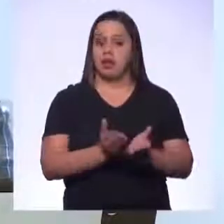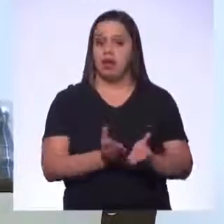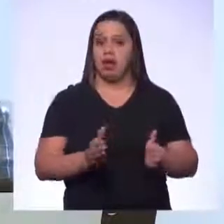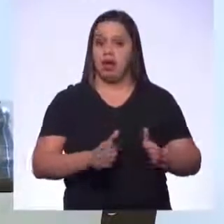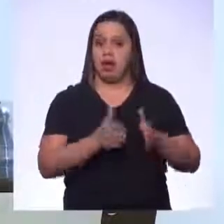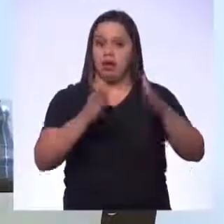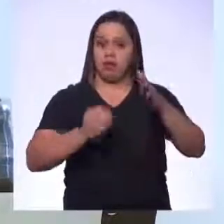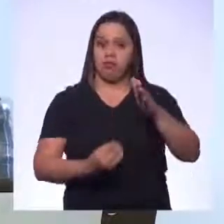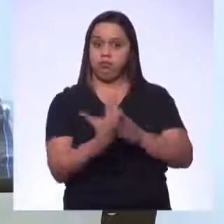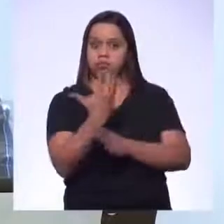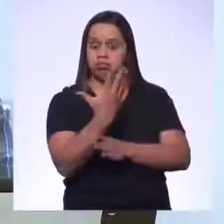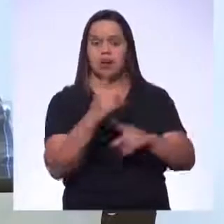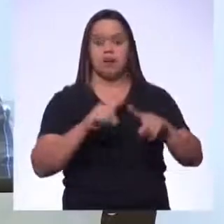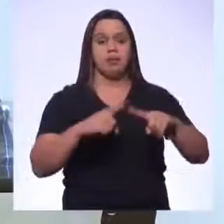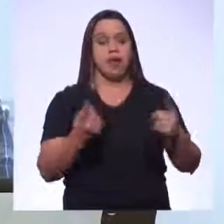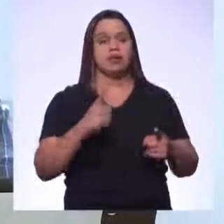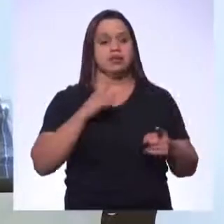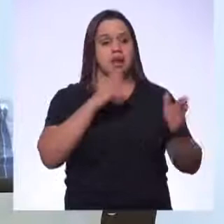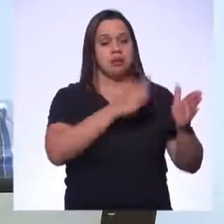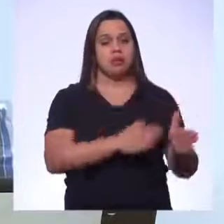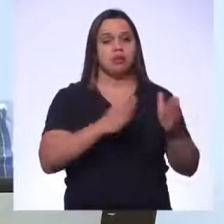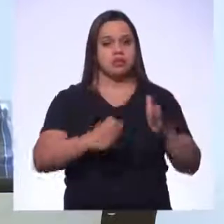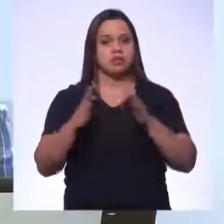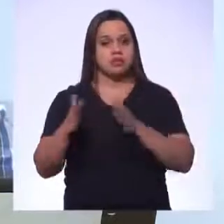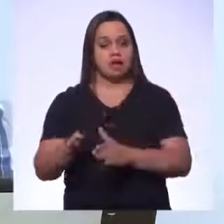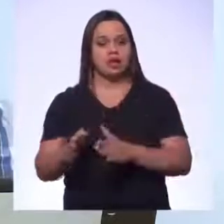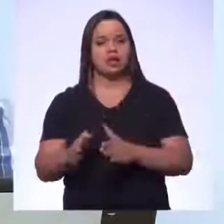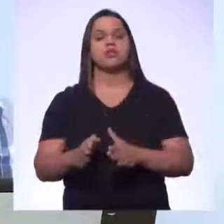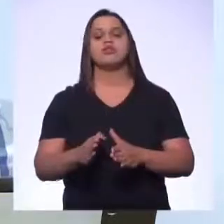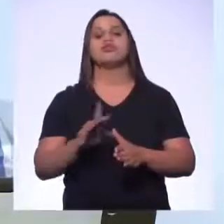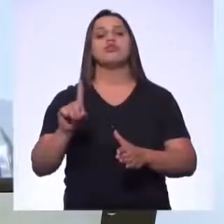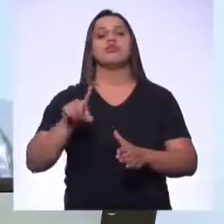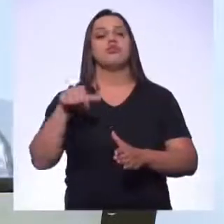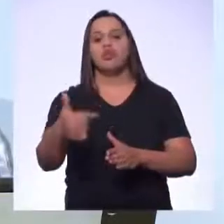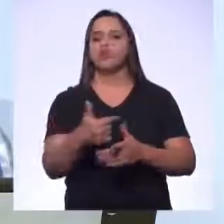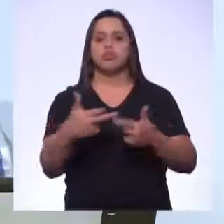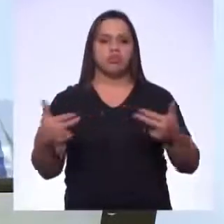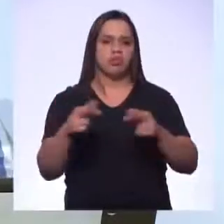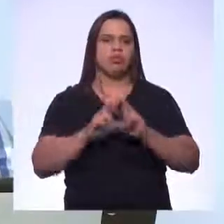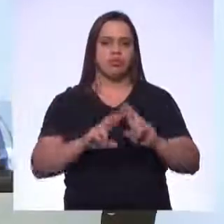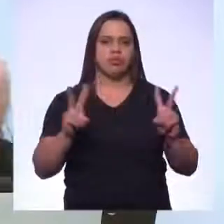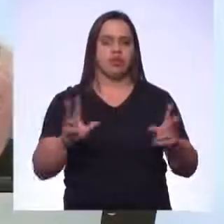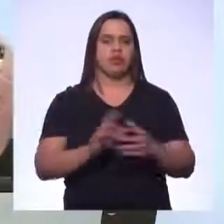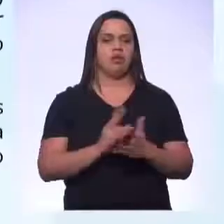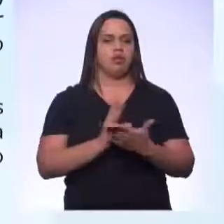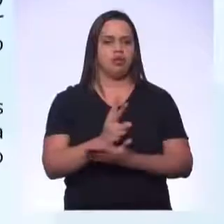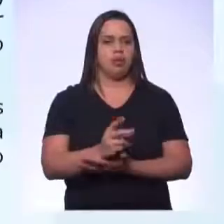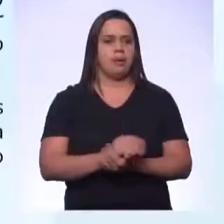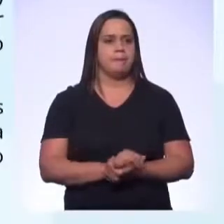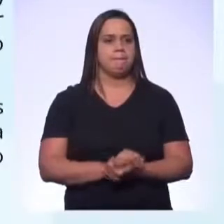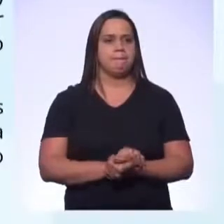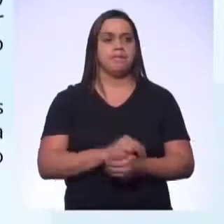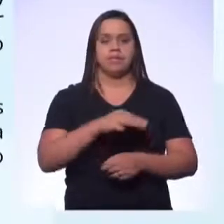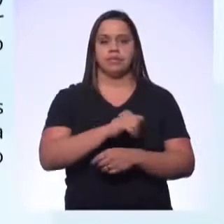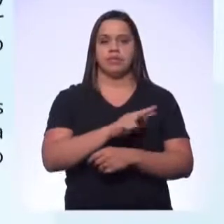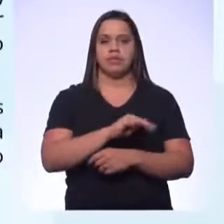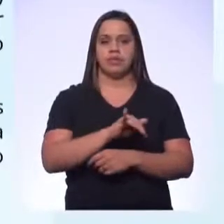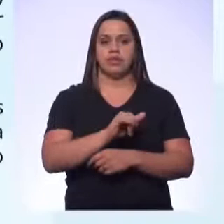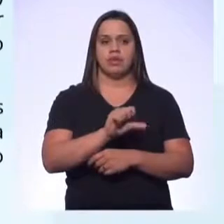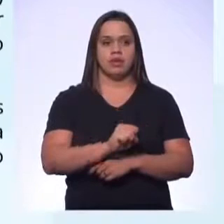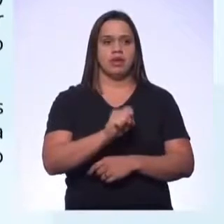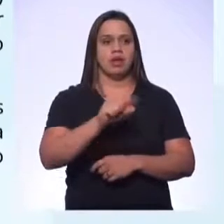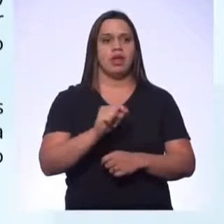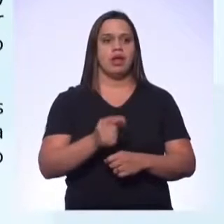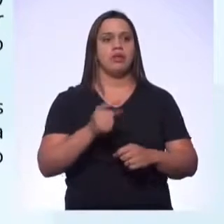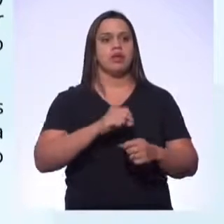tem processos parecidos, mas com recursos diferentes. Tudo bem? Vamos continuar aí. Os minerais denominados como